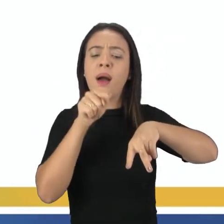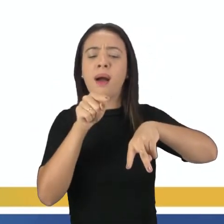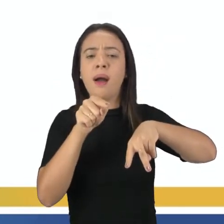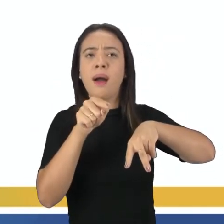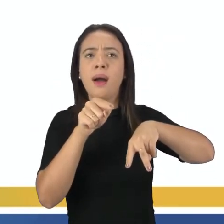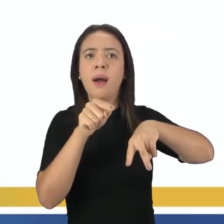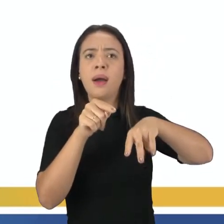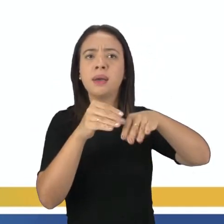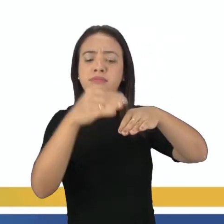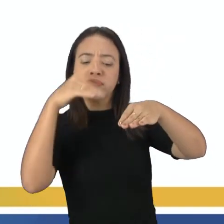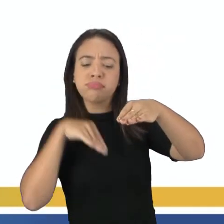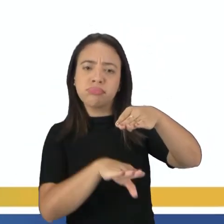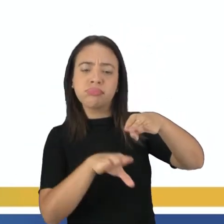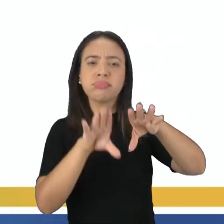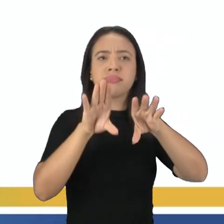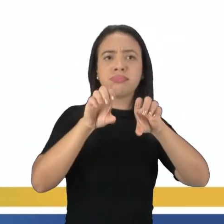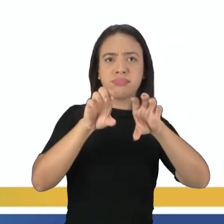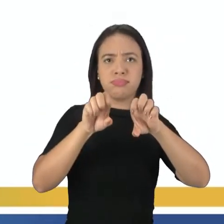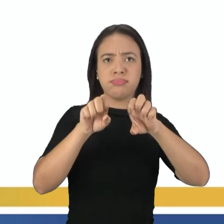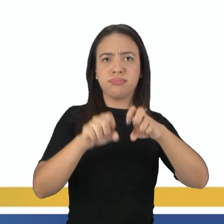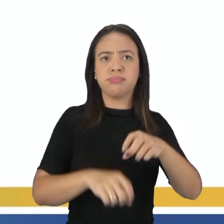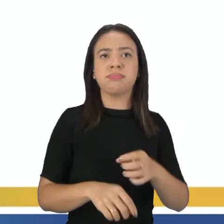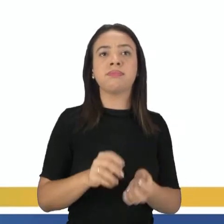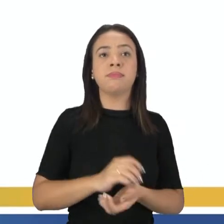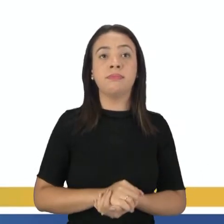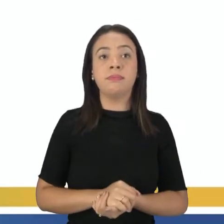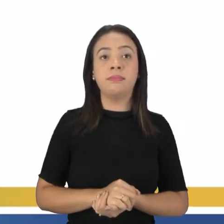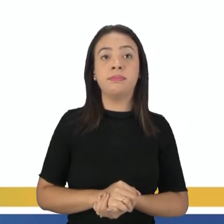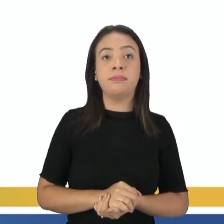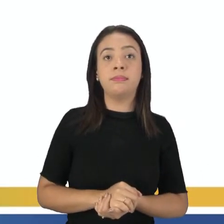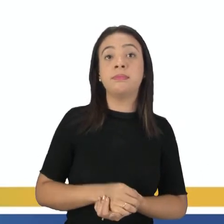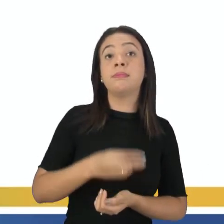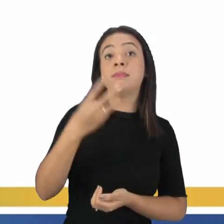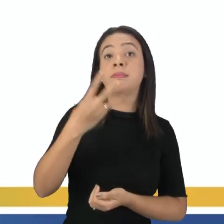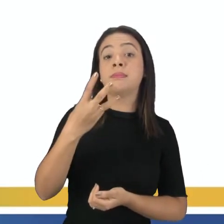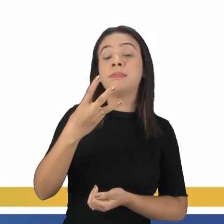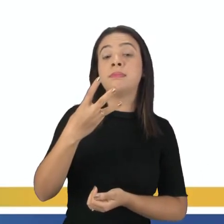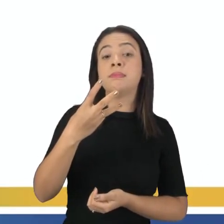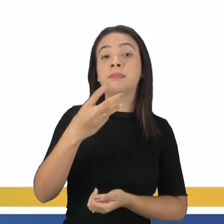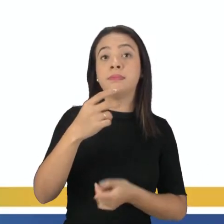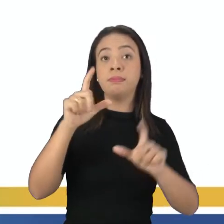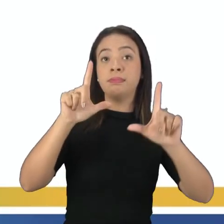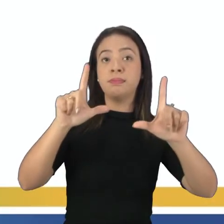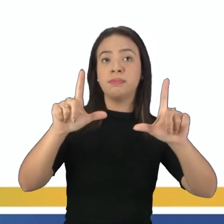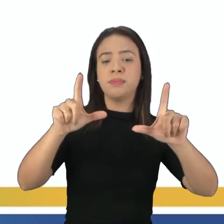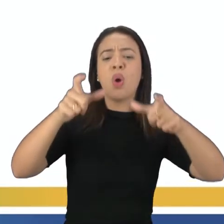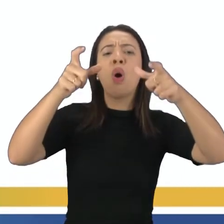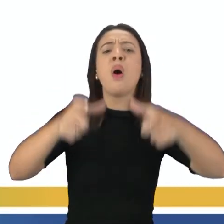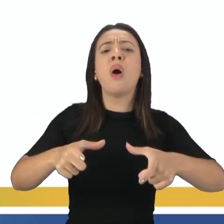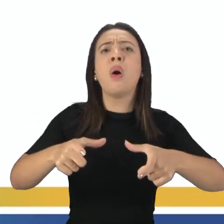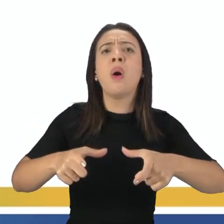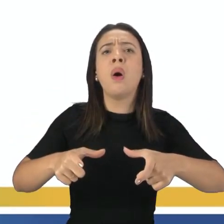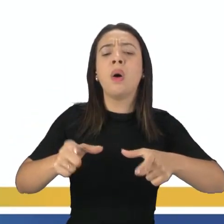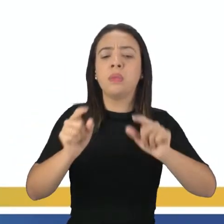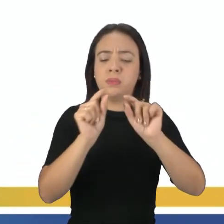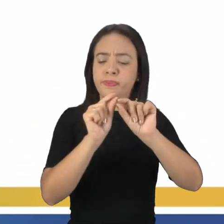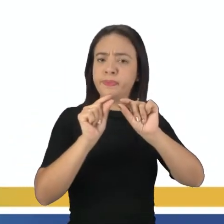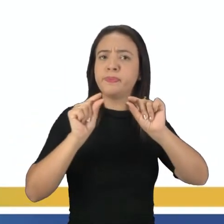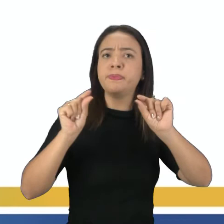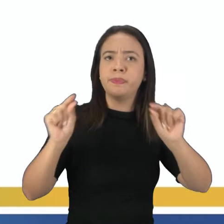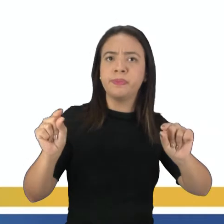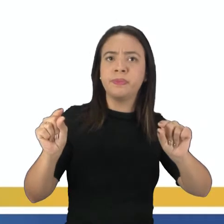aí, embaixo dessa almofada. E aí nós temos o terceiro quadrinho que diz assim: onde estão? O espaço para